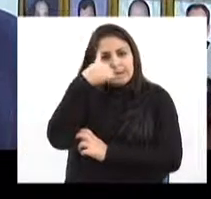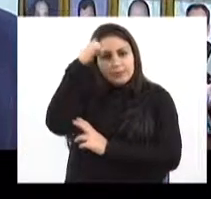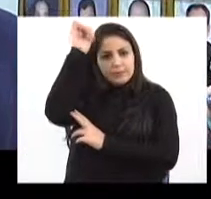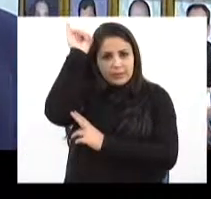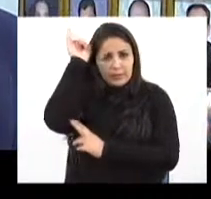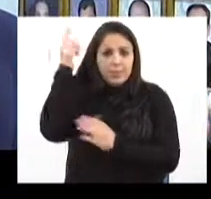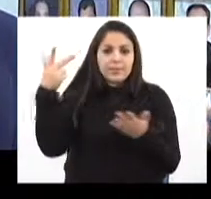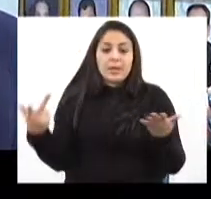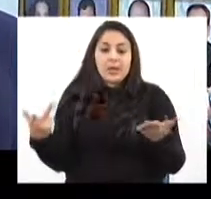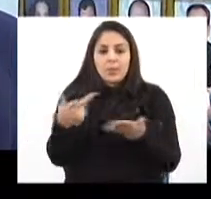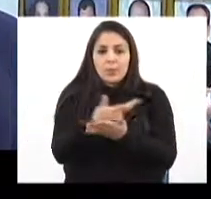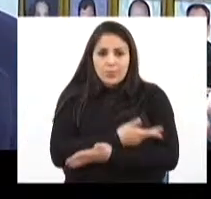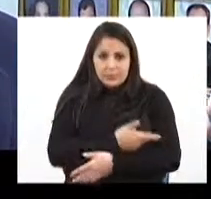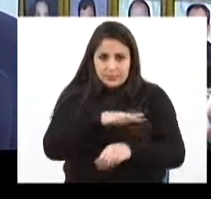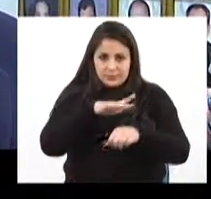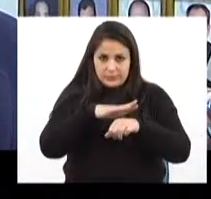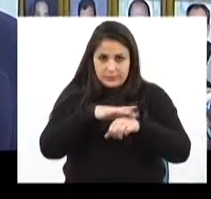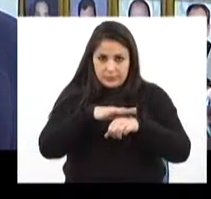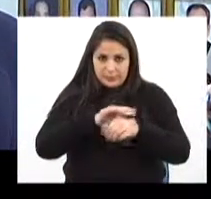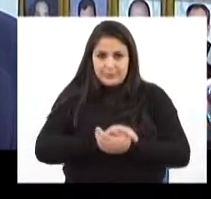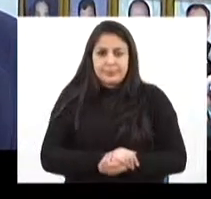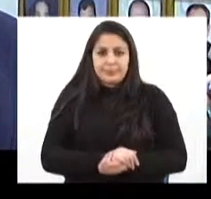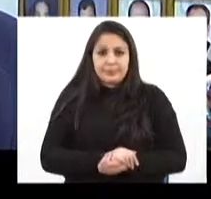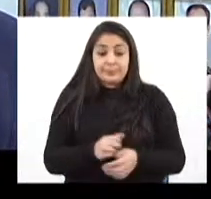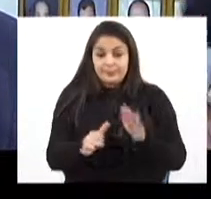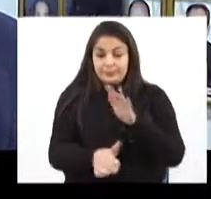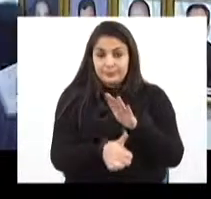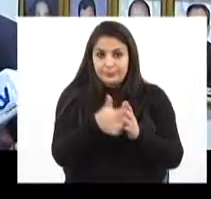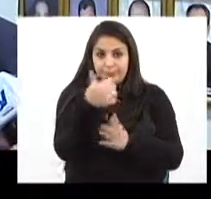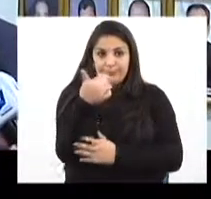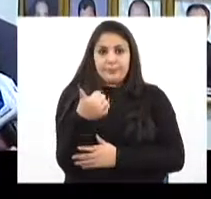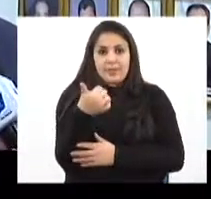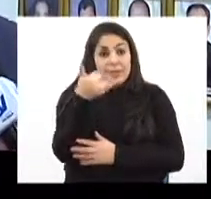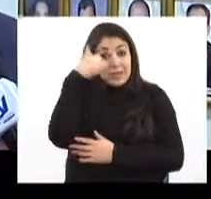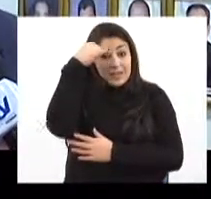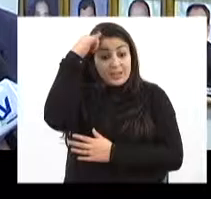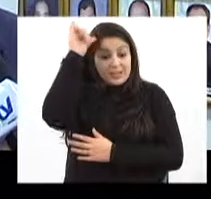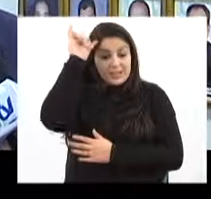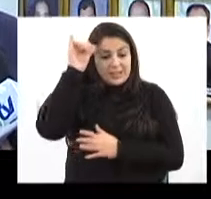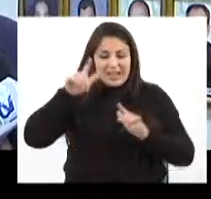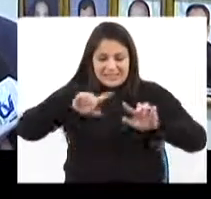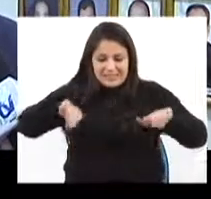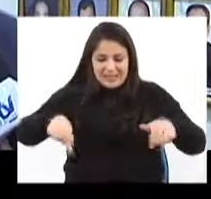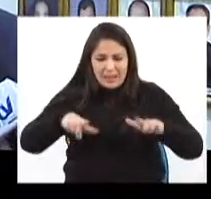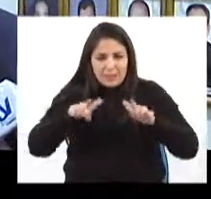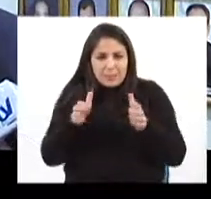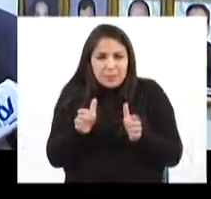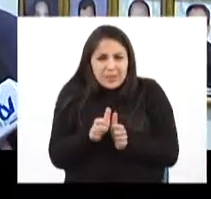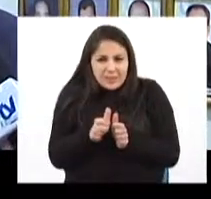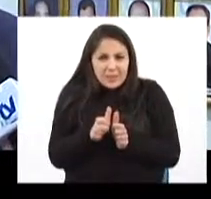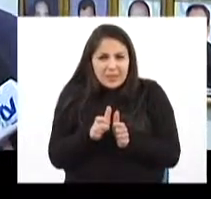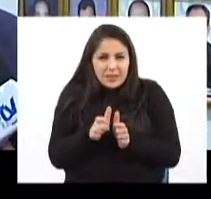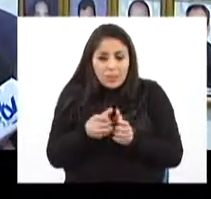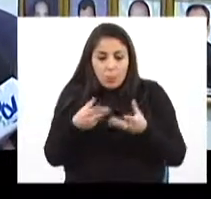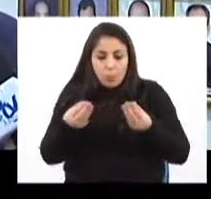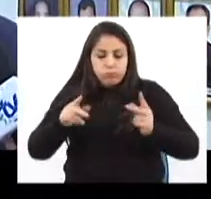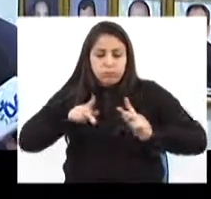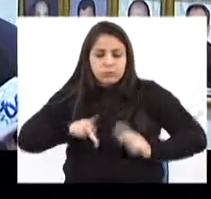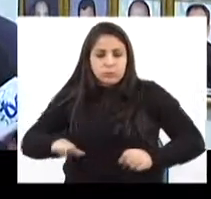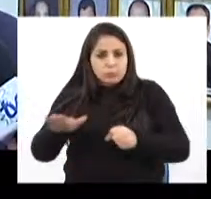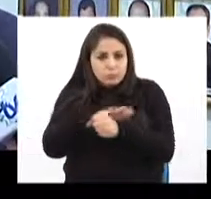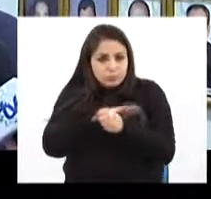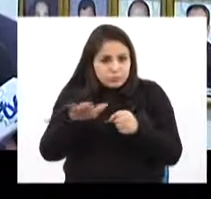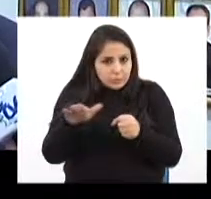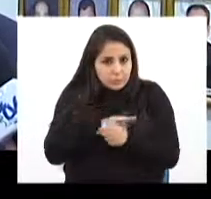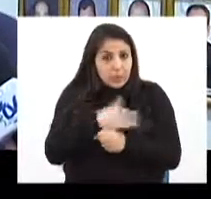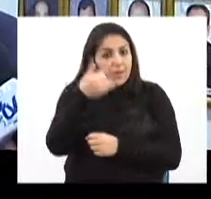então, para evitar que se aconteça um surto da doença, por exemplo, em Passo Fundo? Bom, primeiro, evitar o aglomeramento de pessoas.